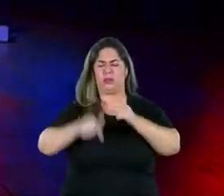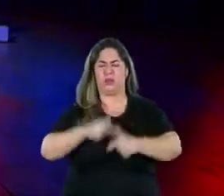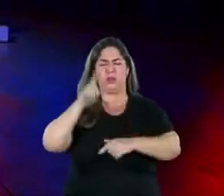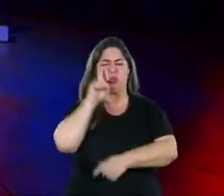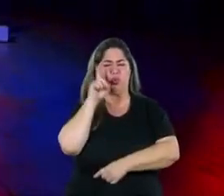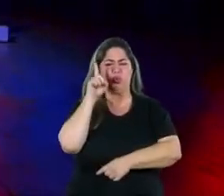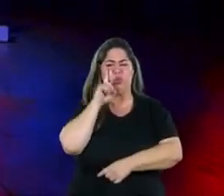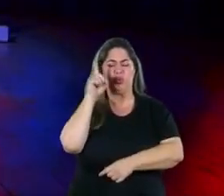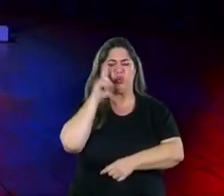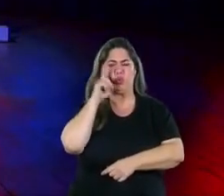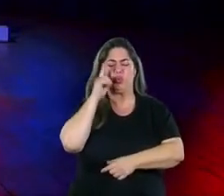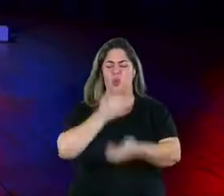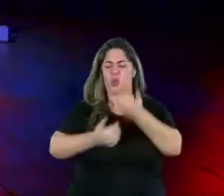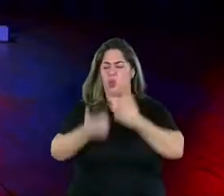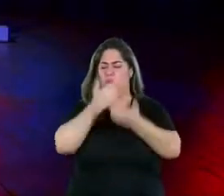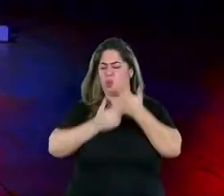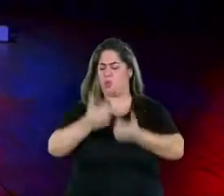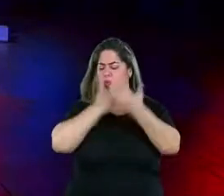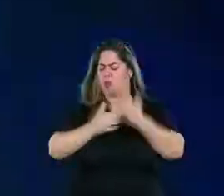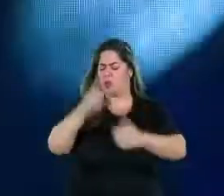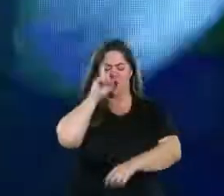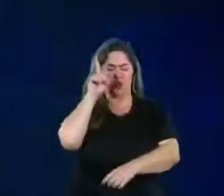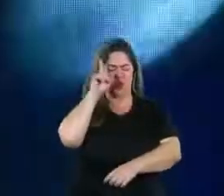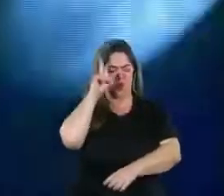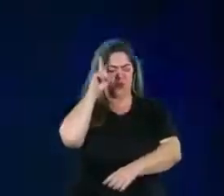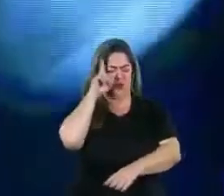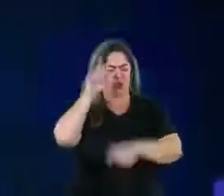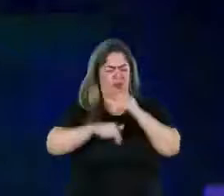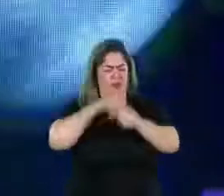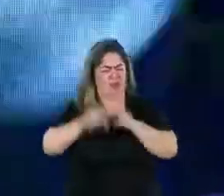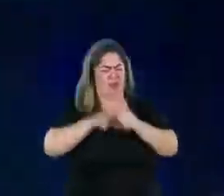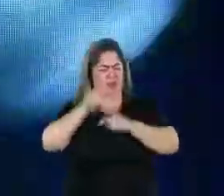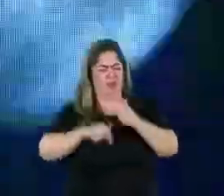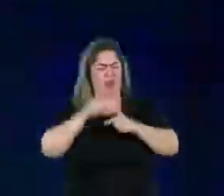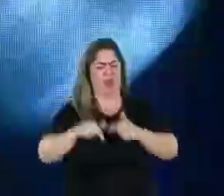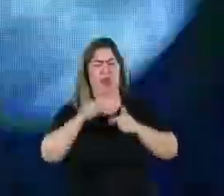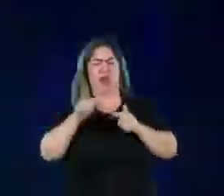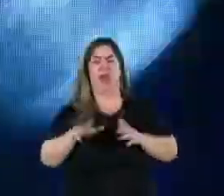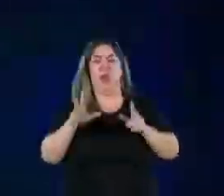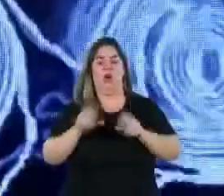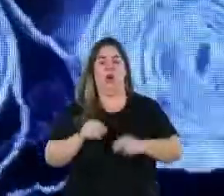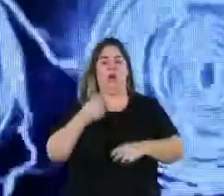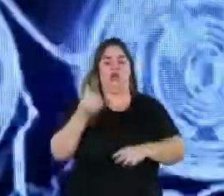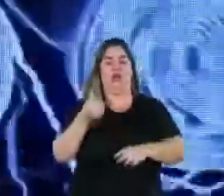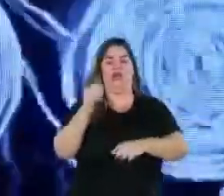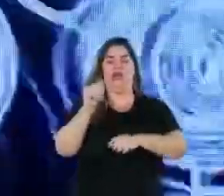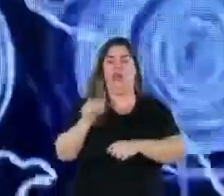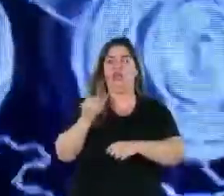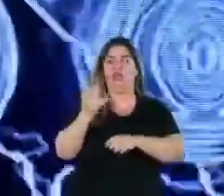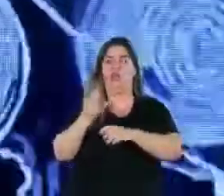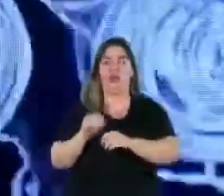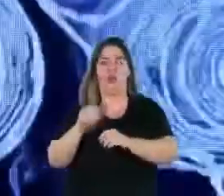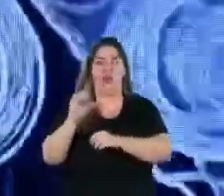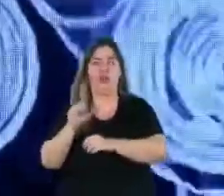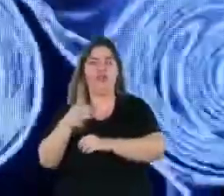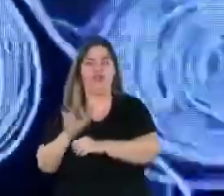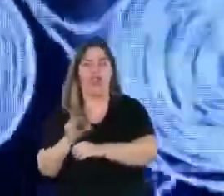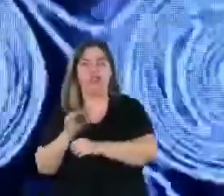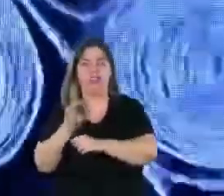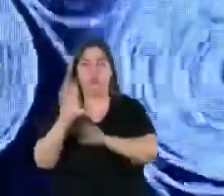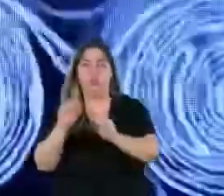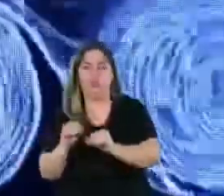igual, almoço, fast food, trabalha, trabalha, trabalha, trabalha, ah. 6 da noite, 7 da noite, agora quase